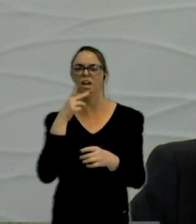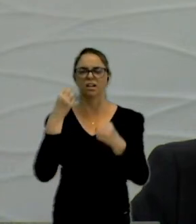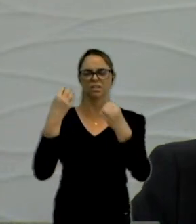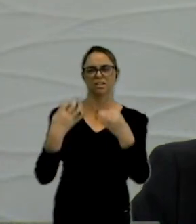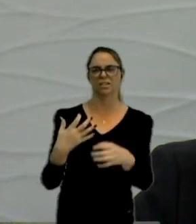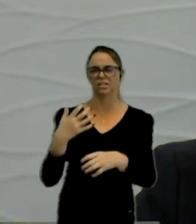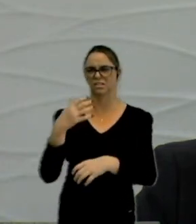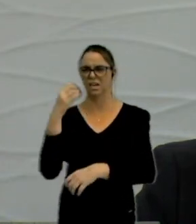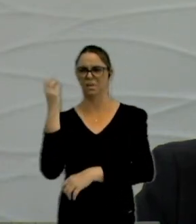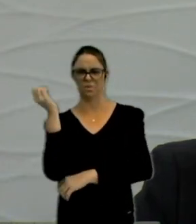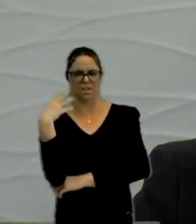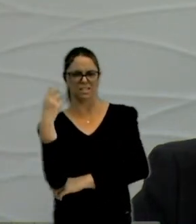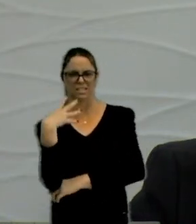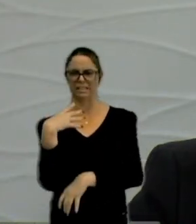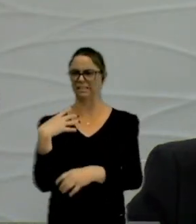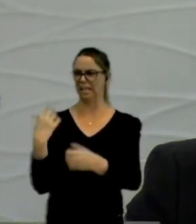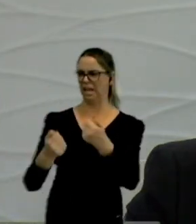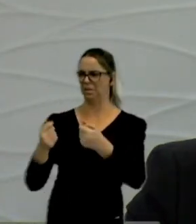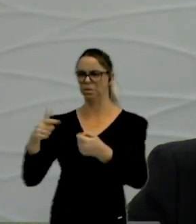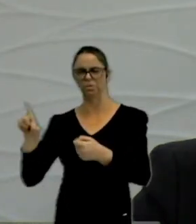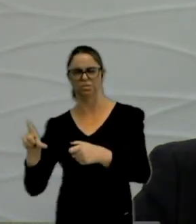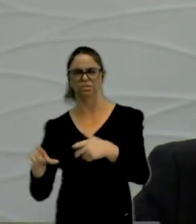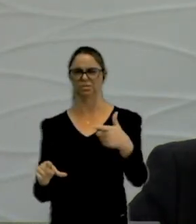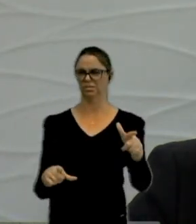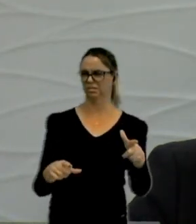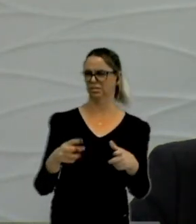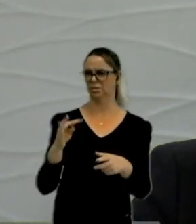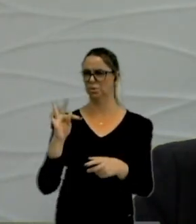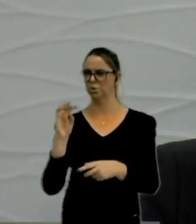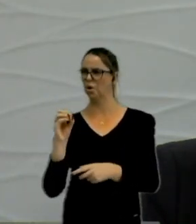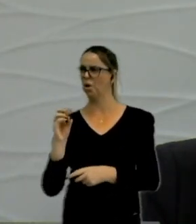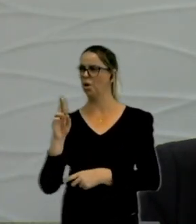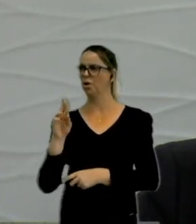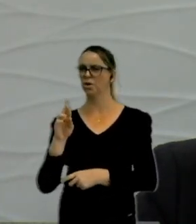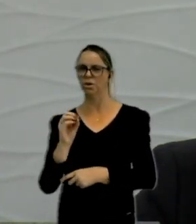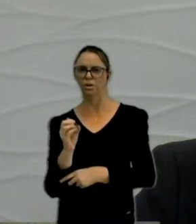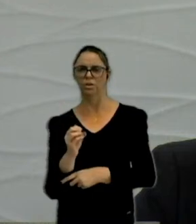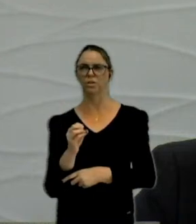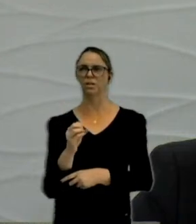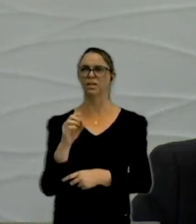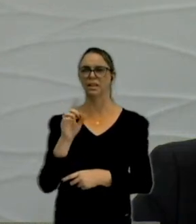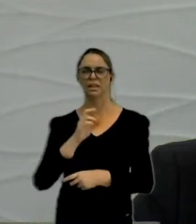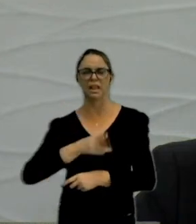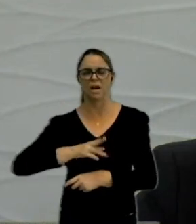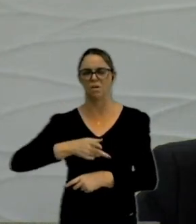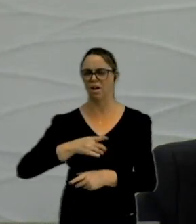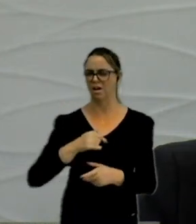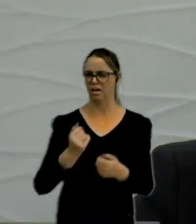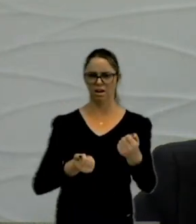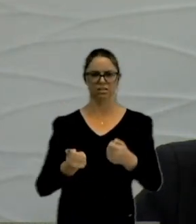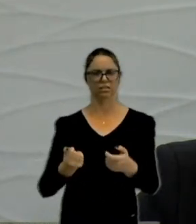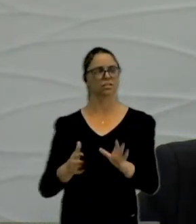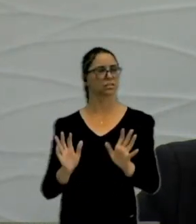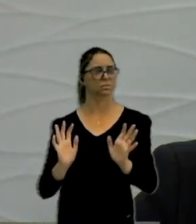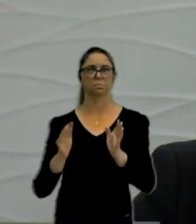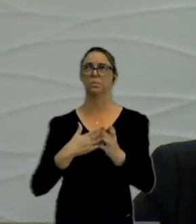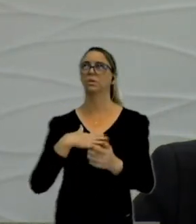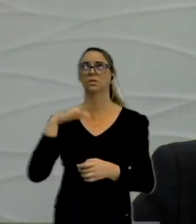tudo, se mistura tudo. O outro vereador disse que todo não é carro de transportar. Meu pai do céu. Em votação,